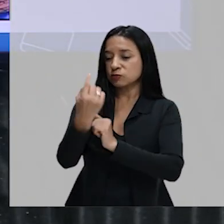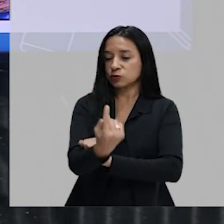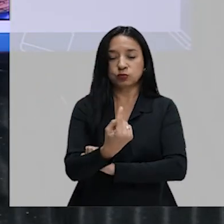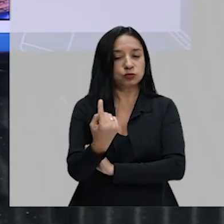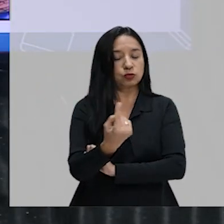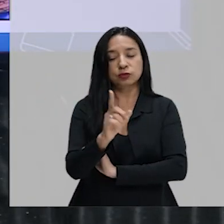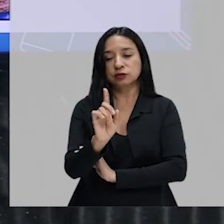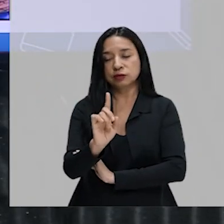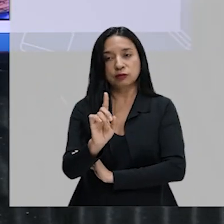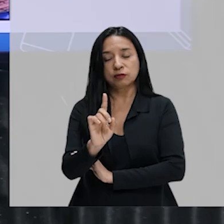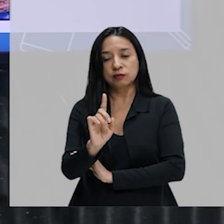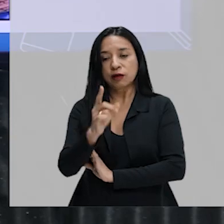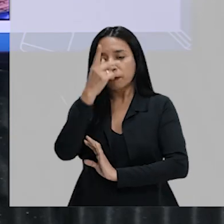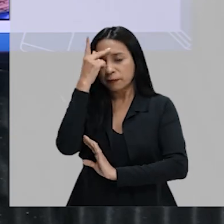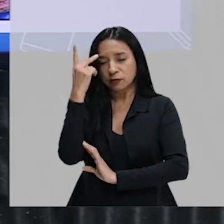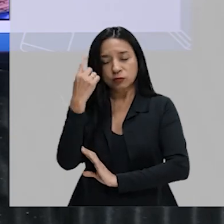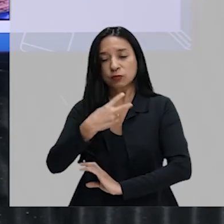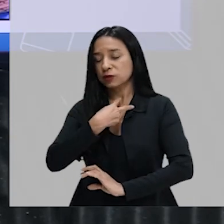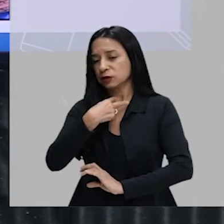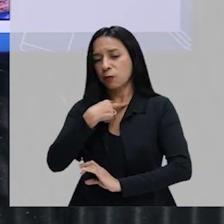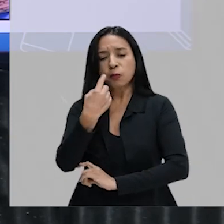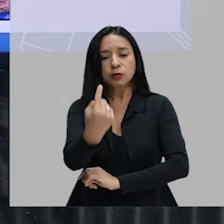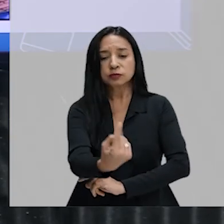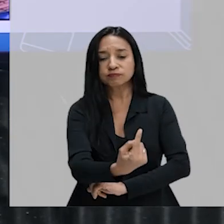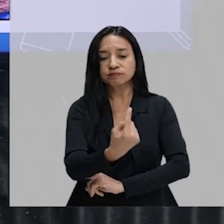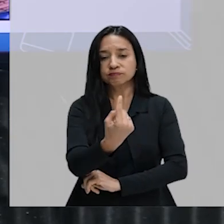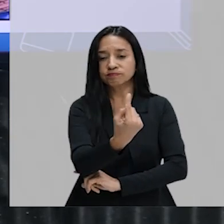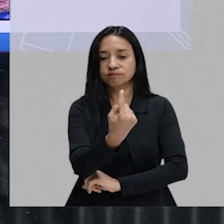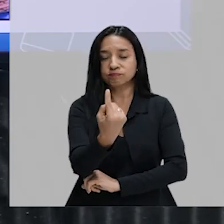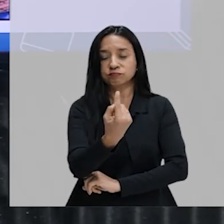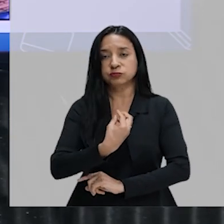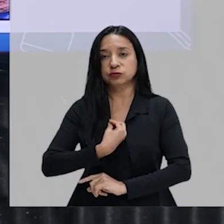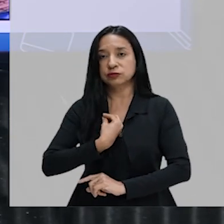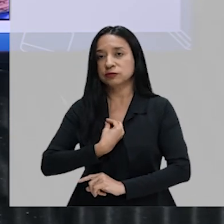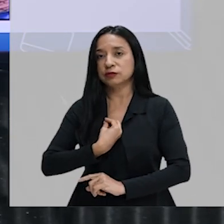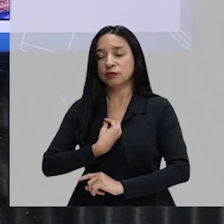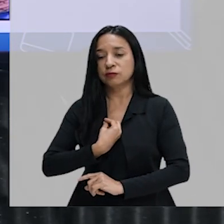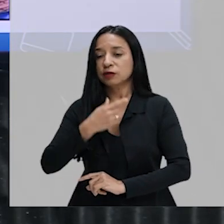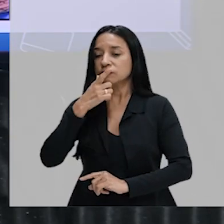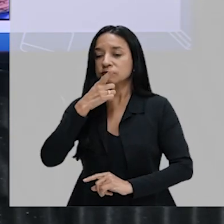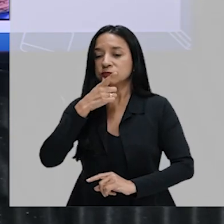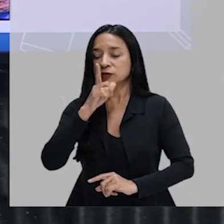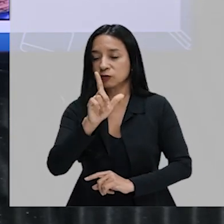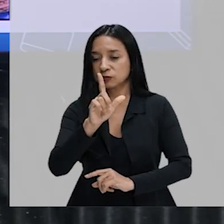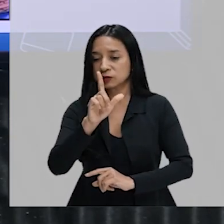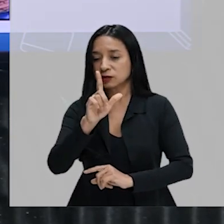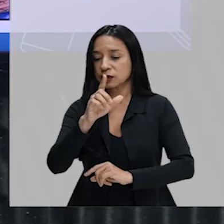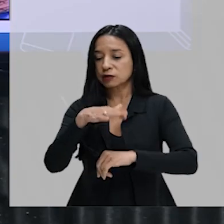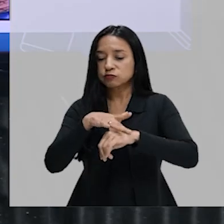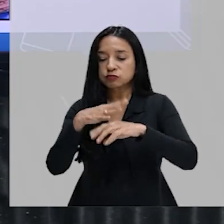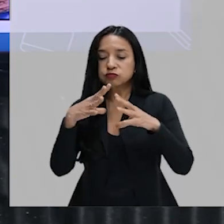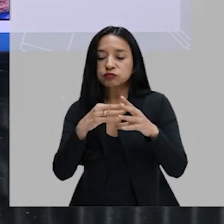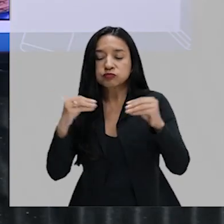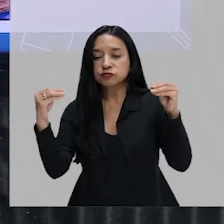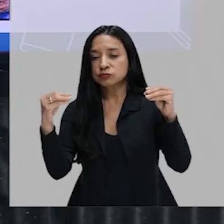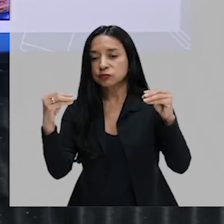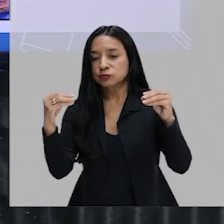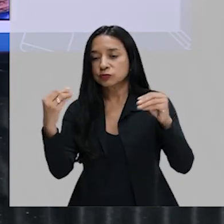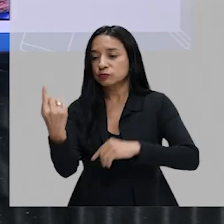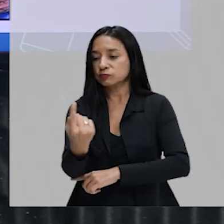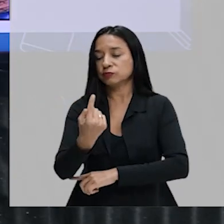possui efeitos profundos e duradouros, onde o organismo participa com totalidade, induz